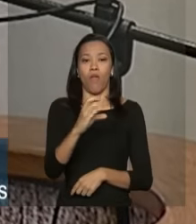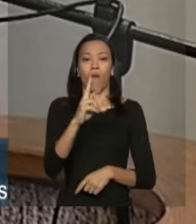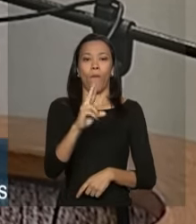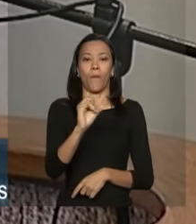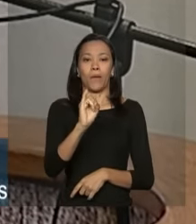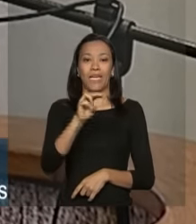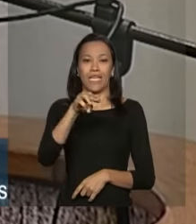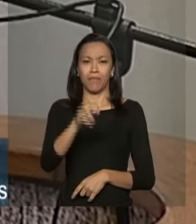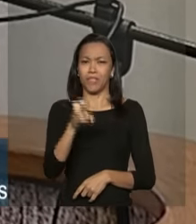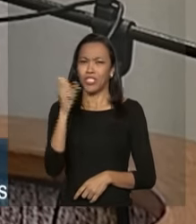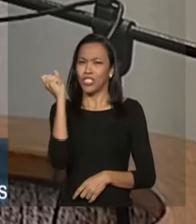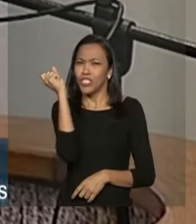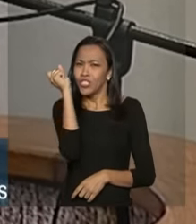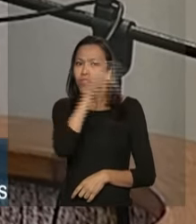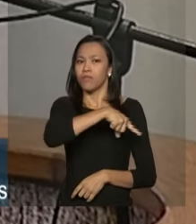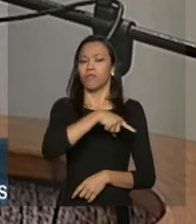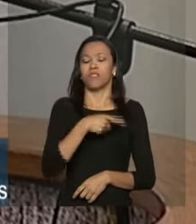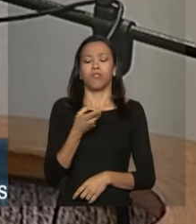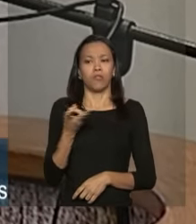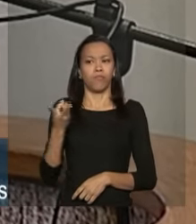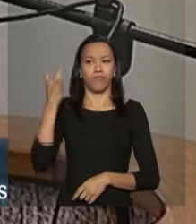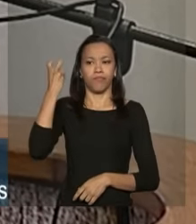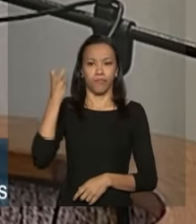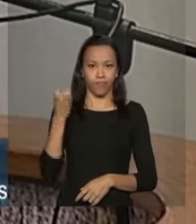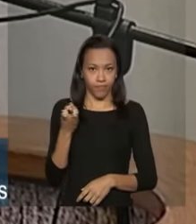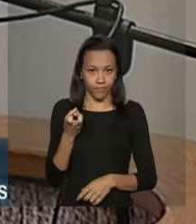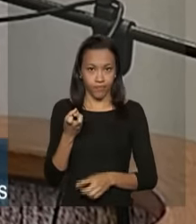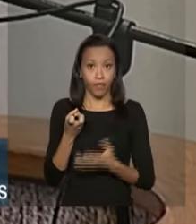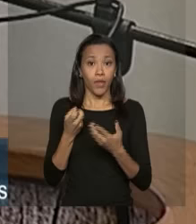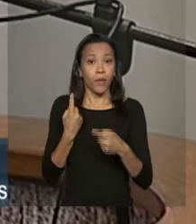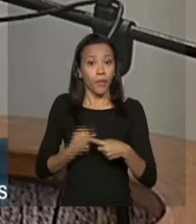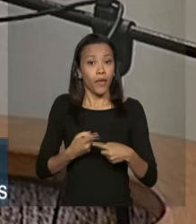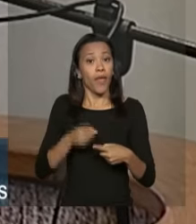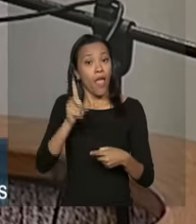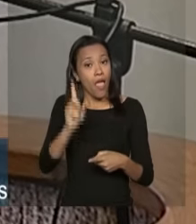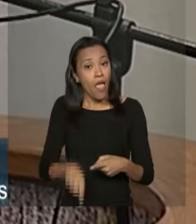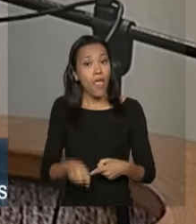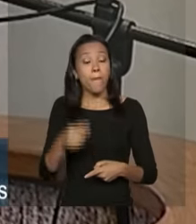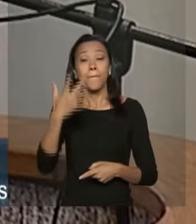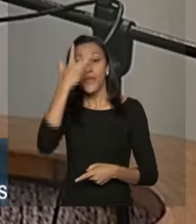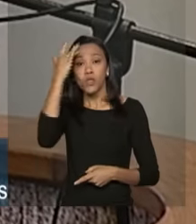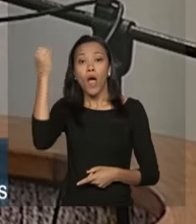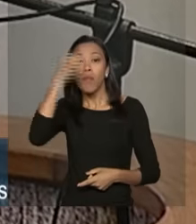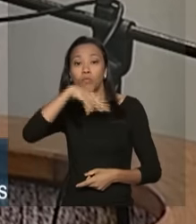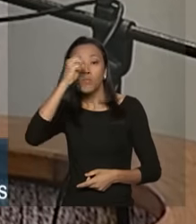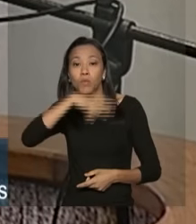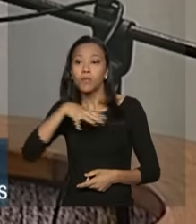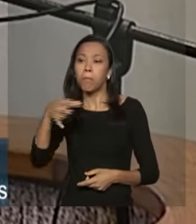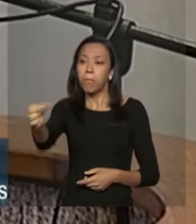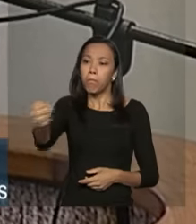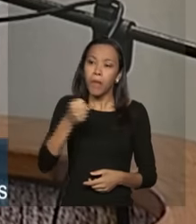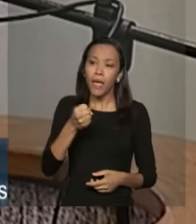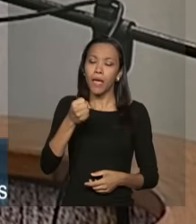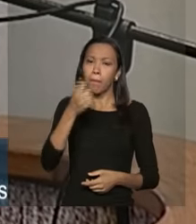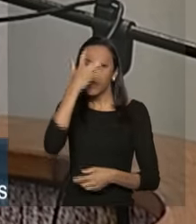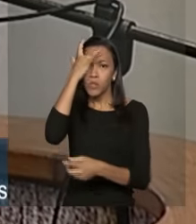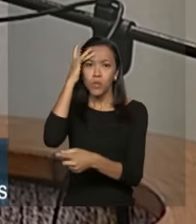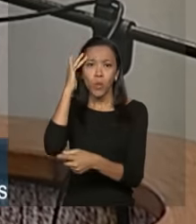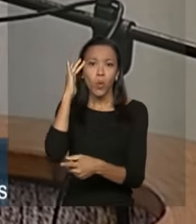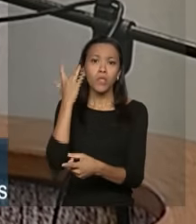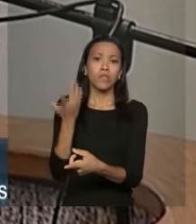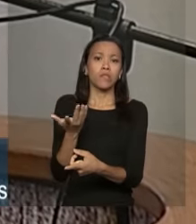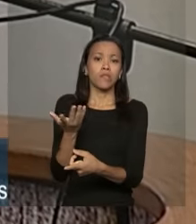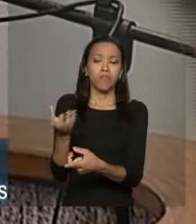difícil de ser detectado ele é cometido por por abusar de pessoas inocentes e